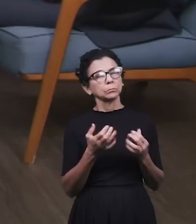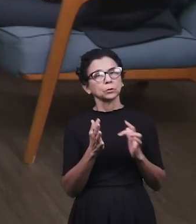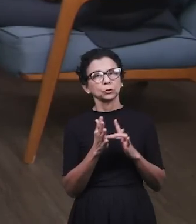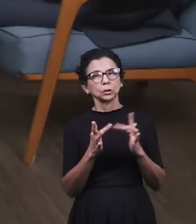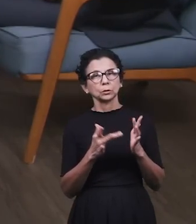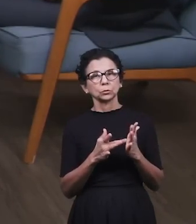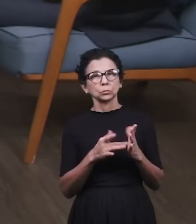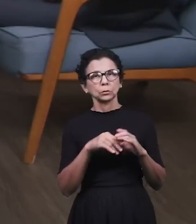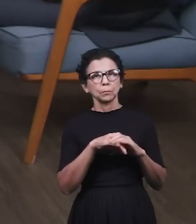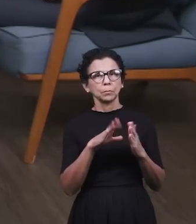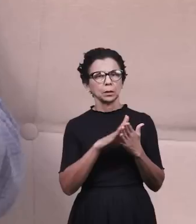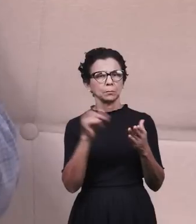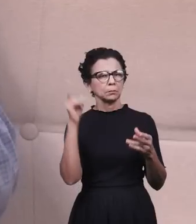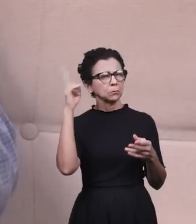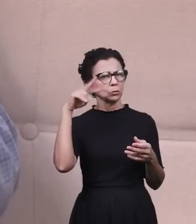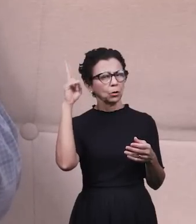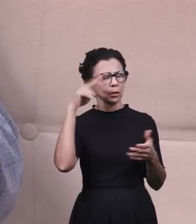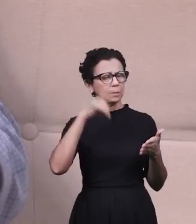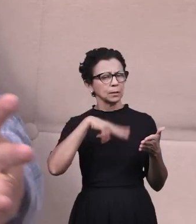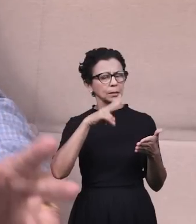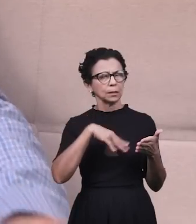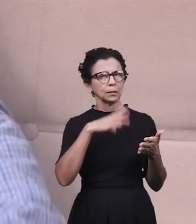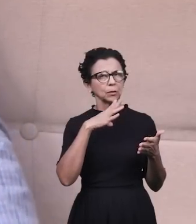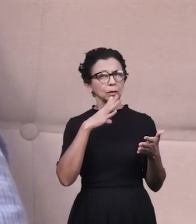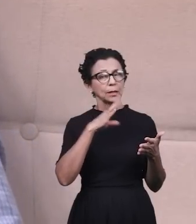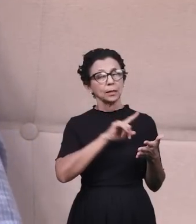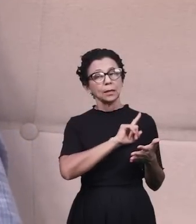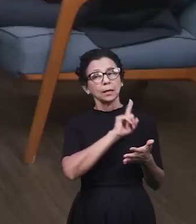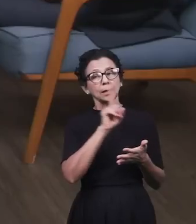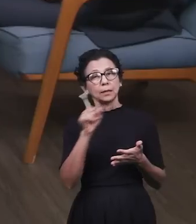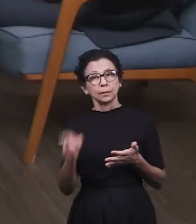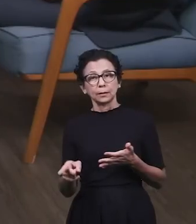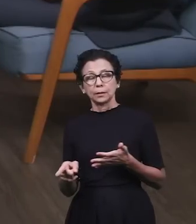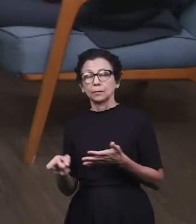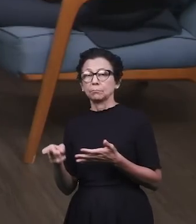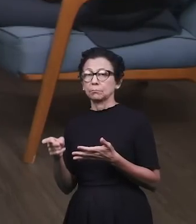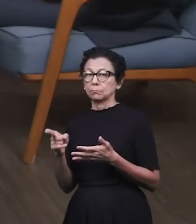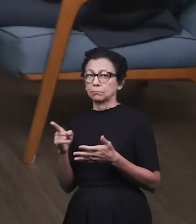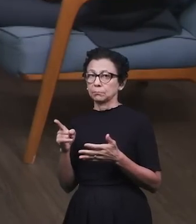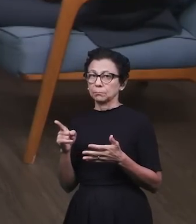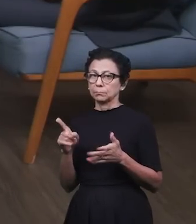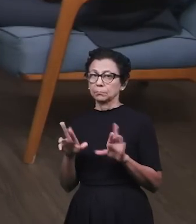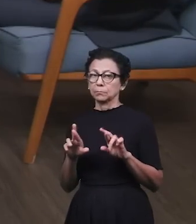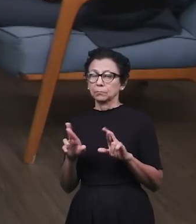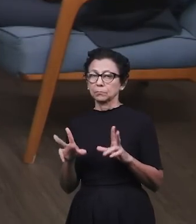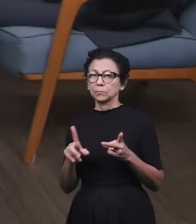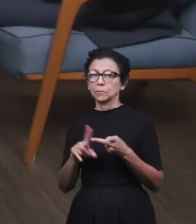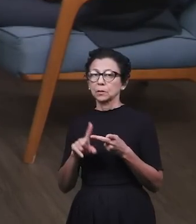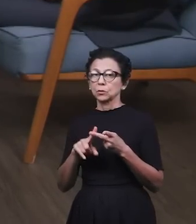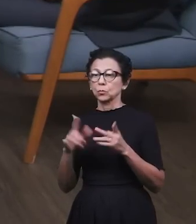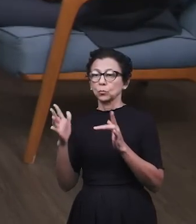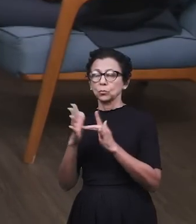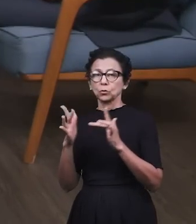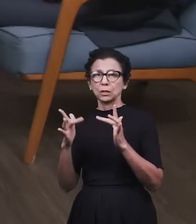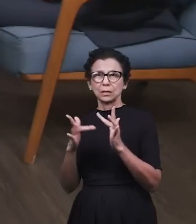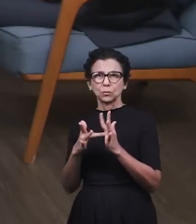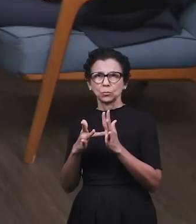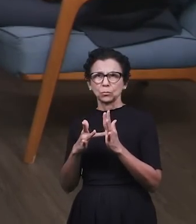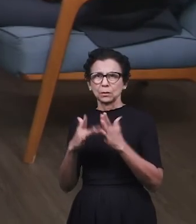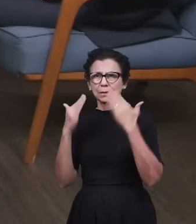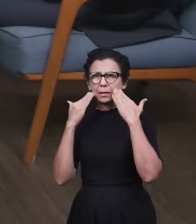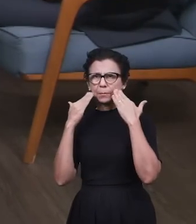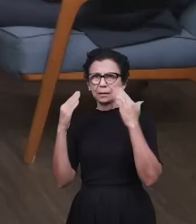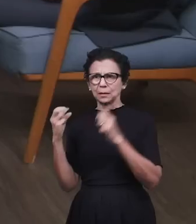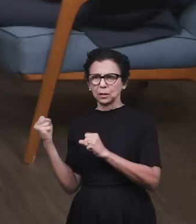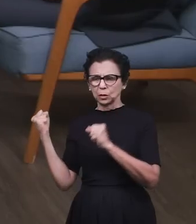no meio dos 7 castiçais, que é o Jesus glorificado. E há um aspecto no governo, né, é que